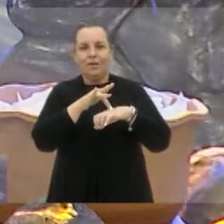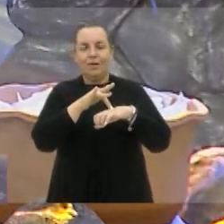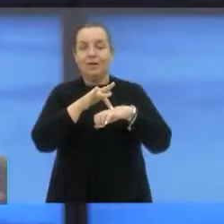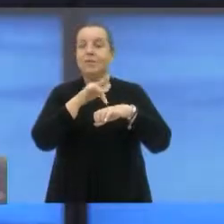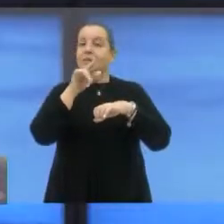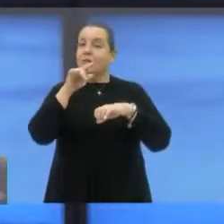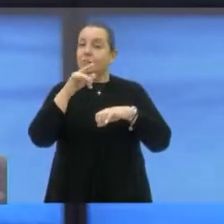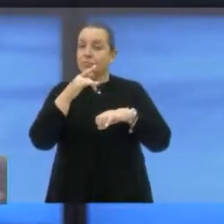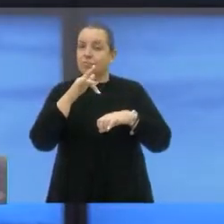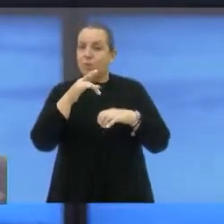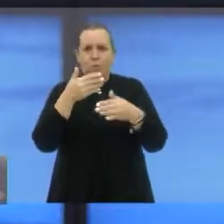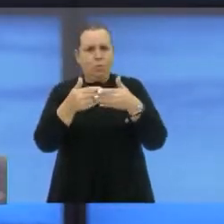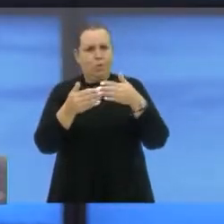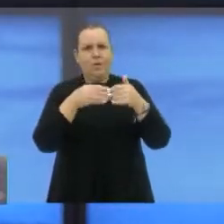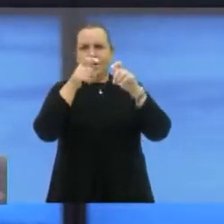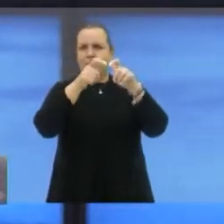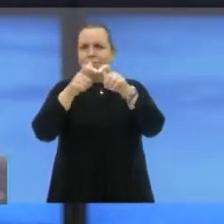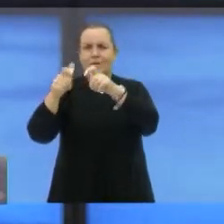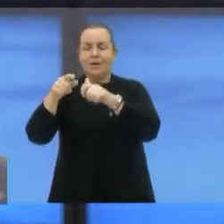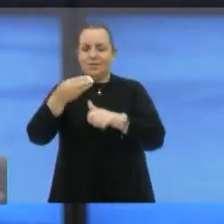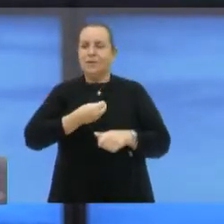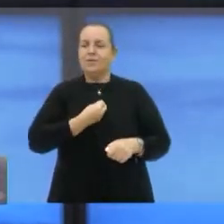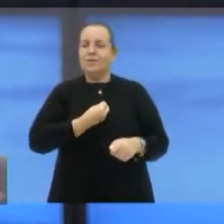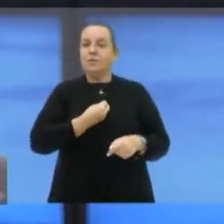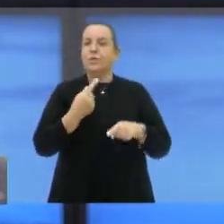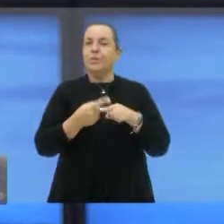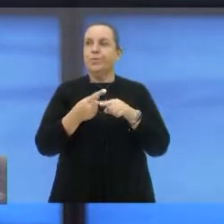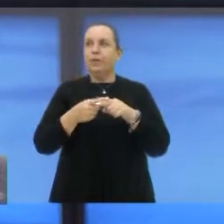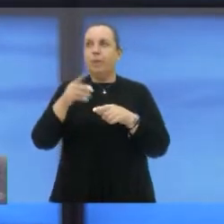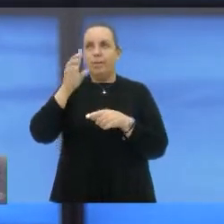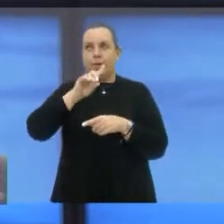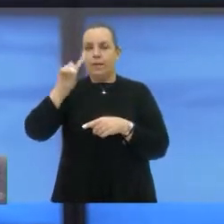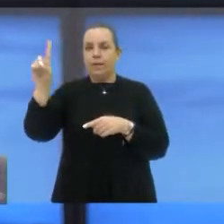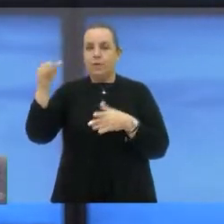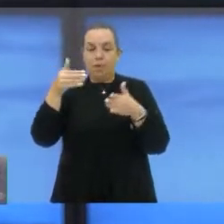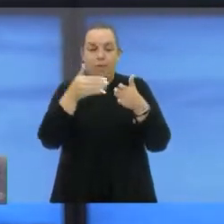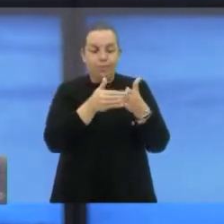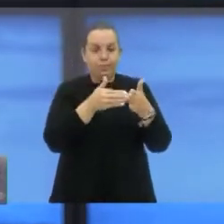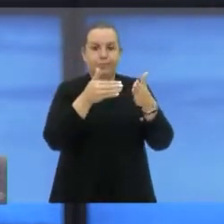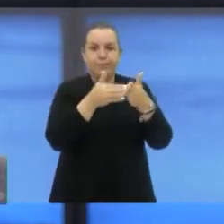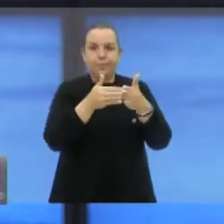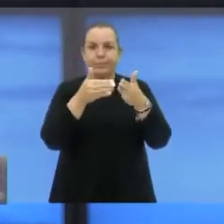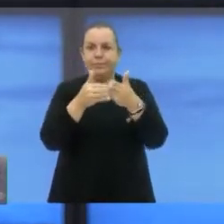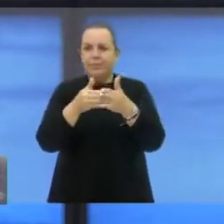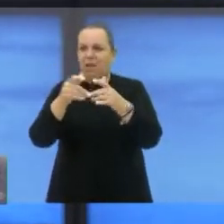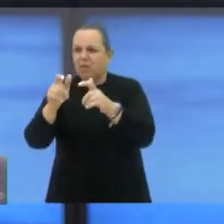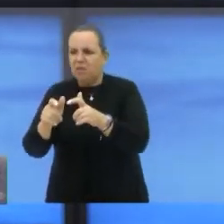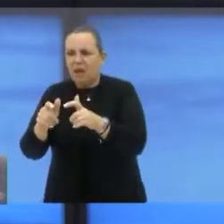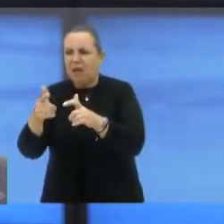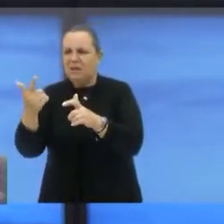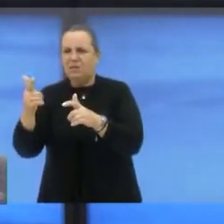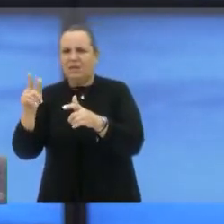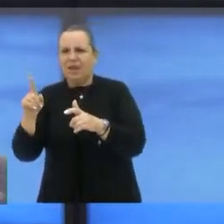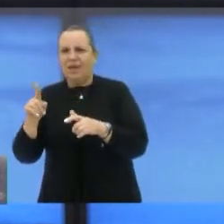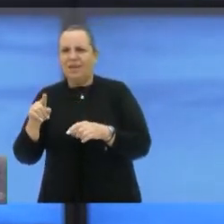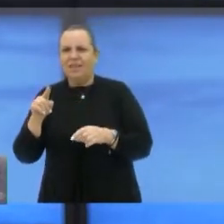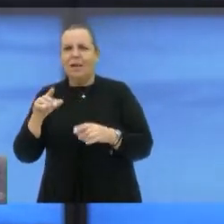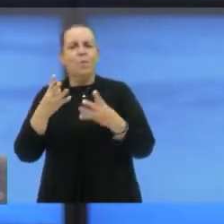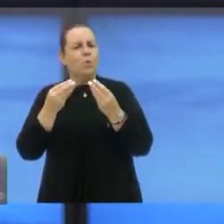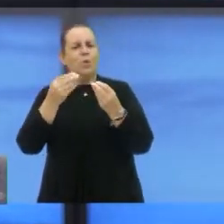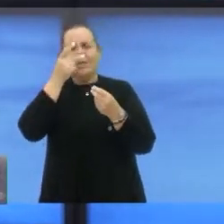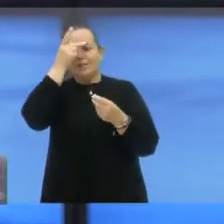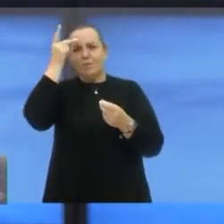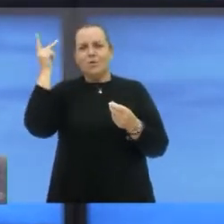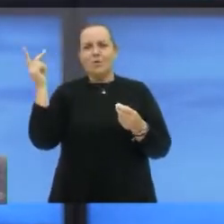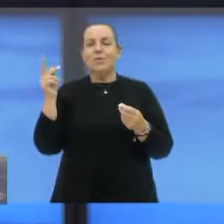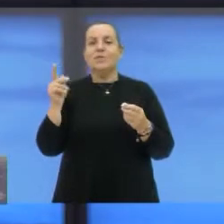vai sendo tocada aí onde você está, porque para Deus não tem fronteira. O Brasil inteiro e muita gente está ligada conosco neste momento. Eu